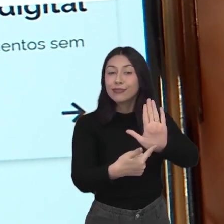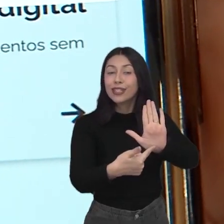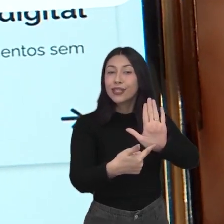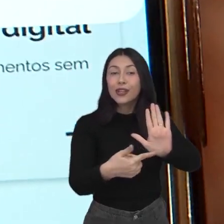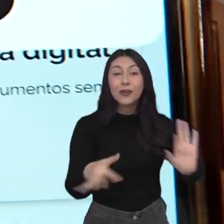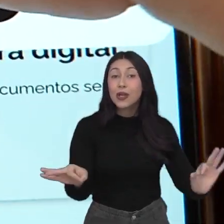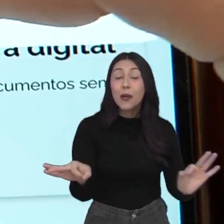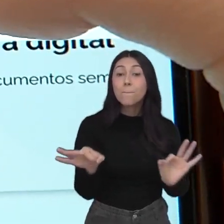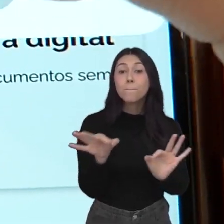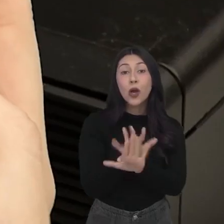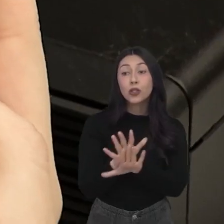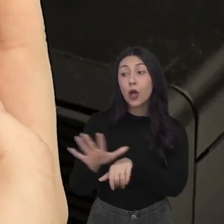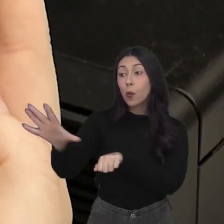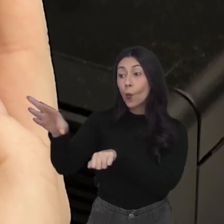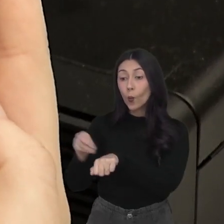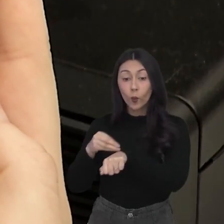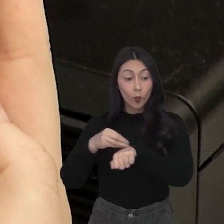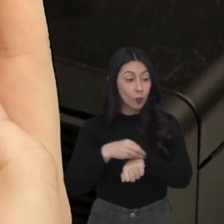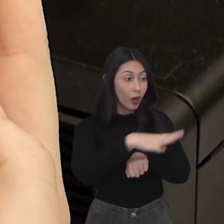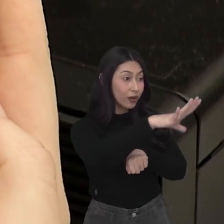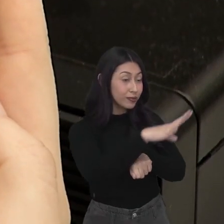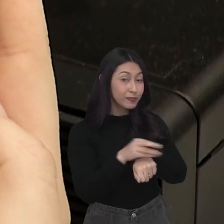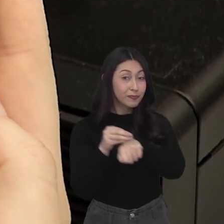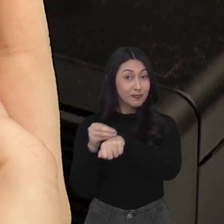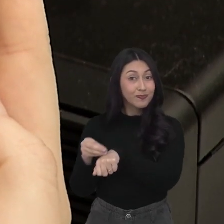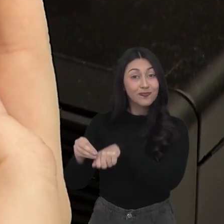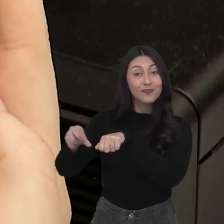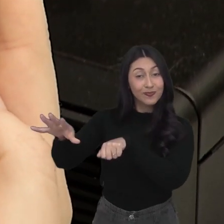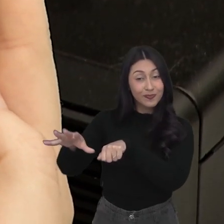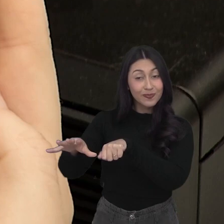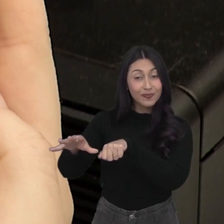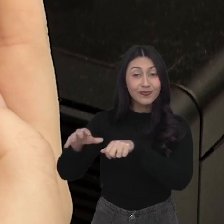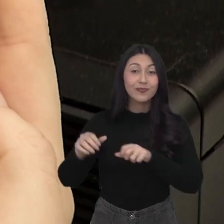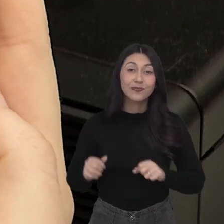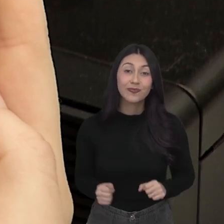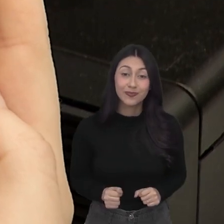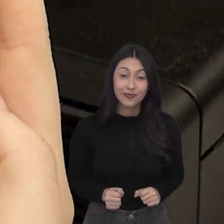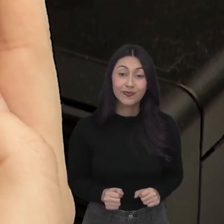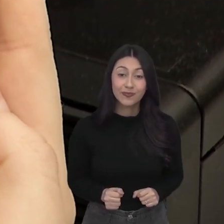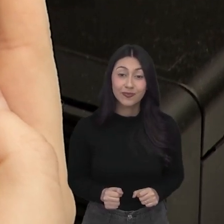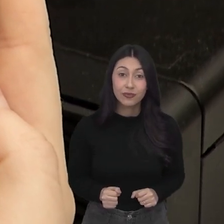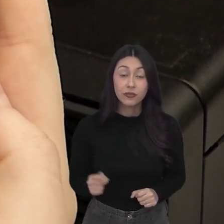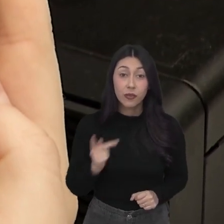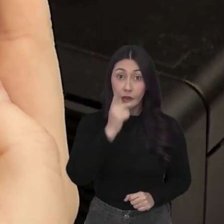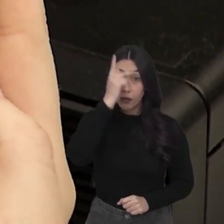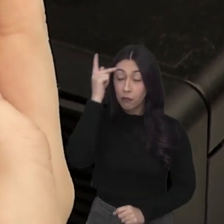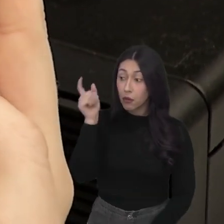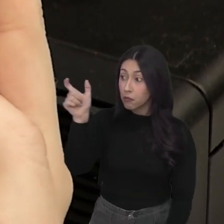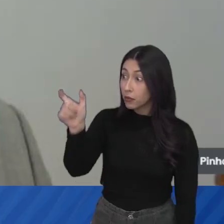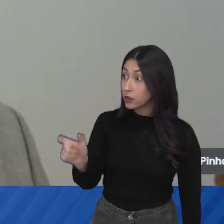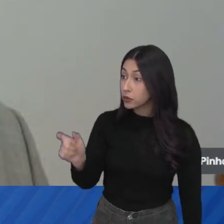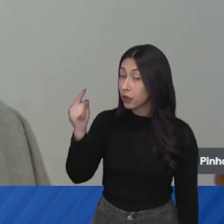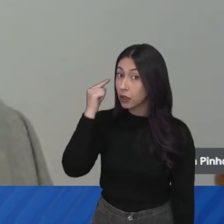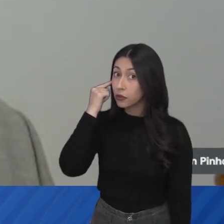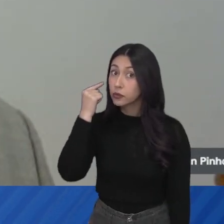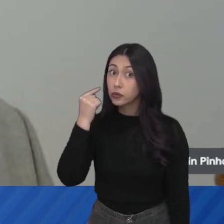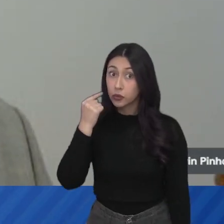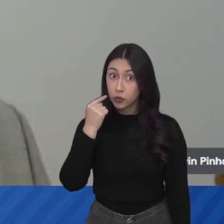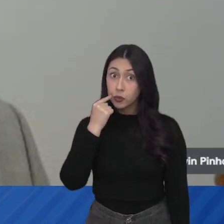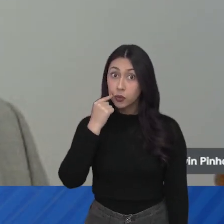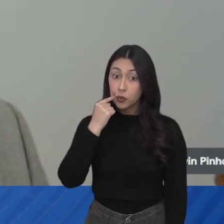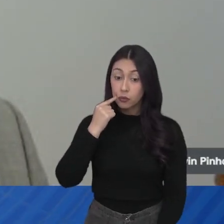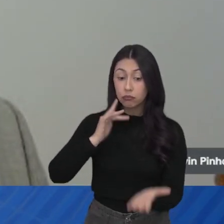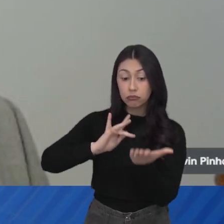de Interpretação de Libras e ele fará o intermédio entre usuários e os colaboradores do Poupa Tempo. A pessoa com